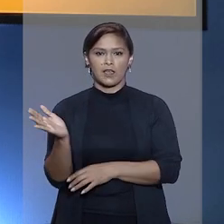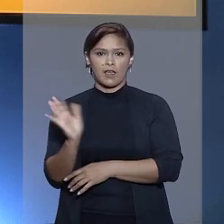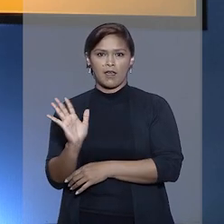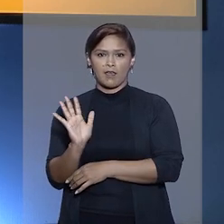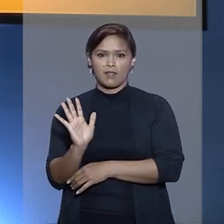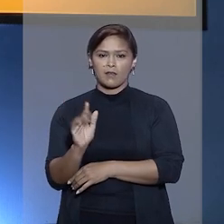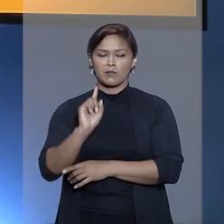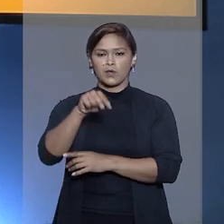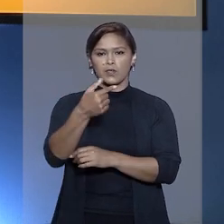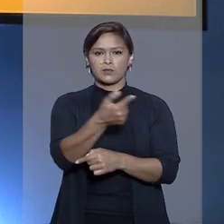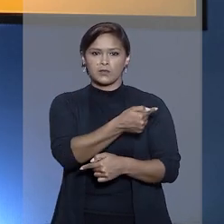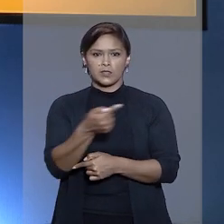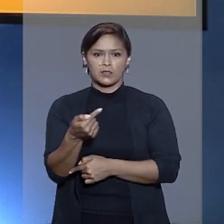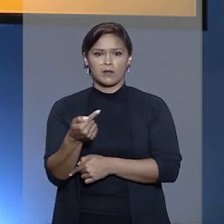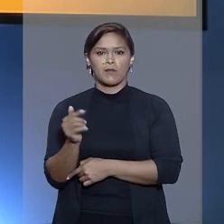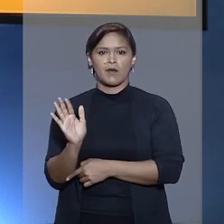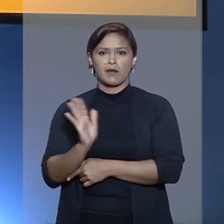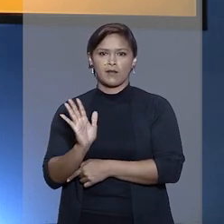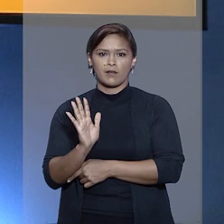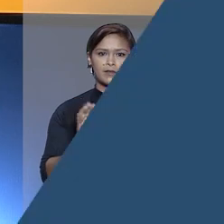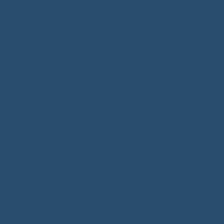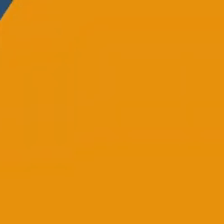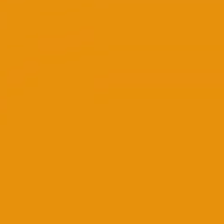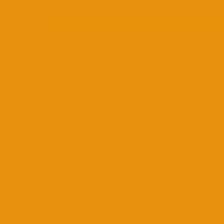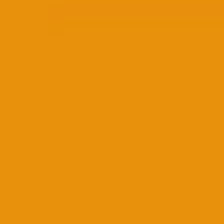Até a próxima semana! Tchau, tchau!